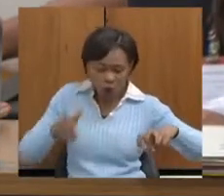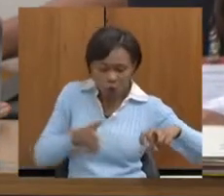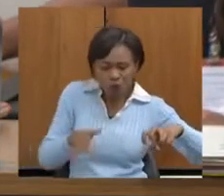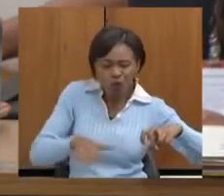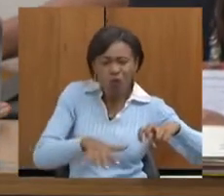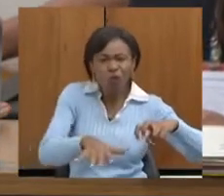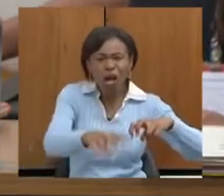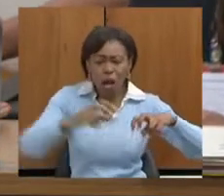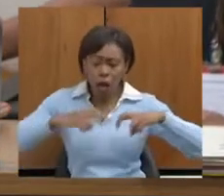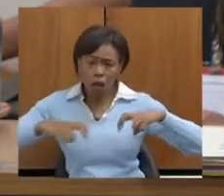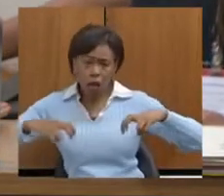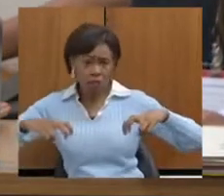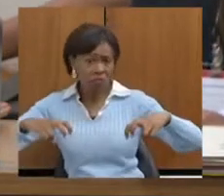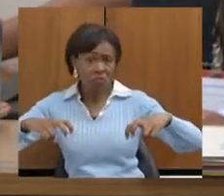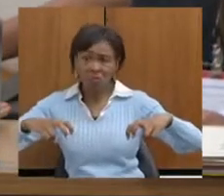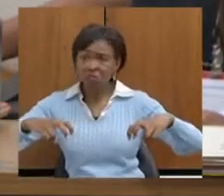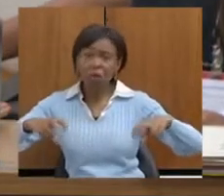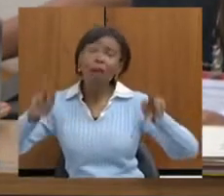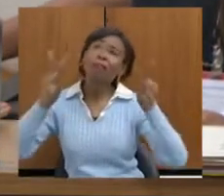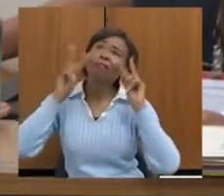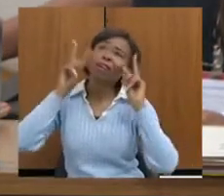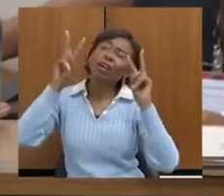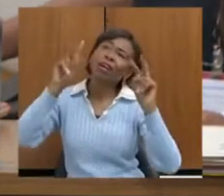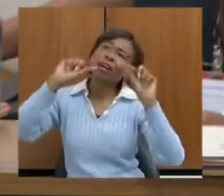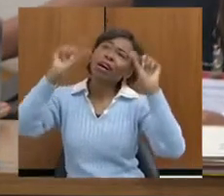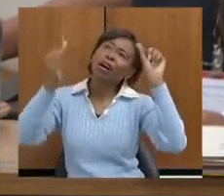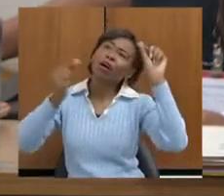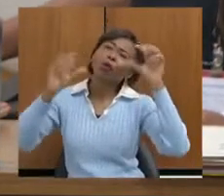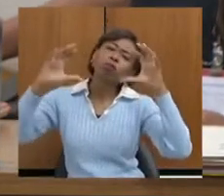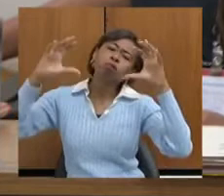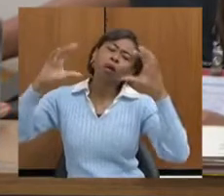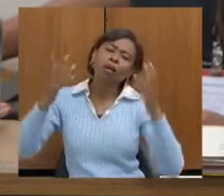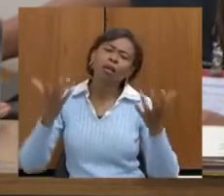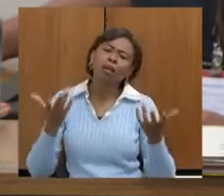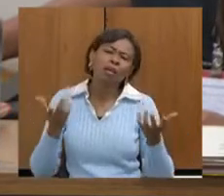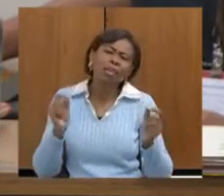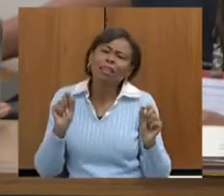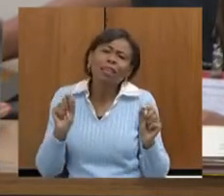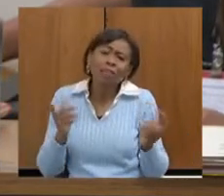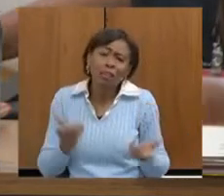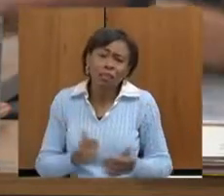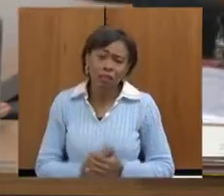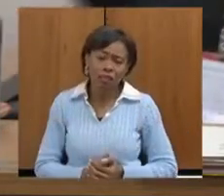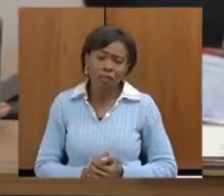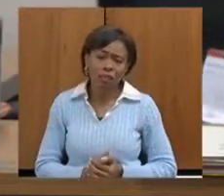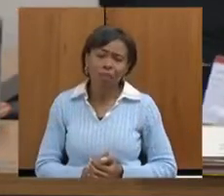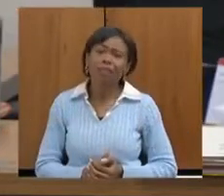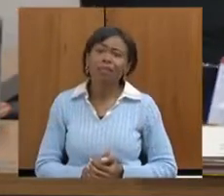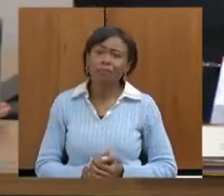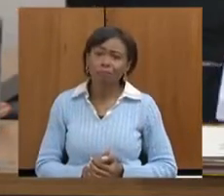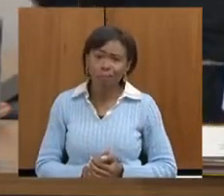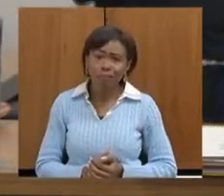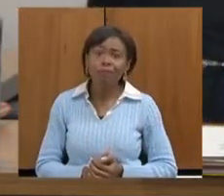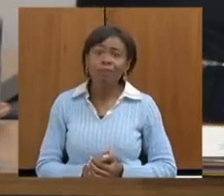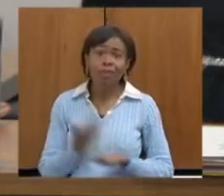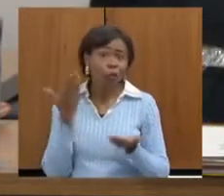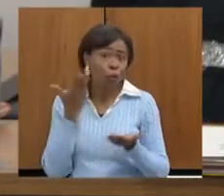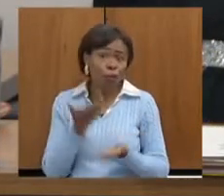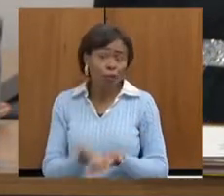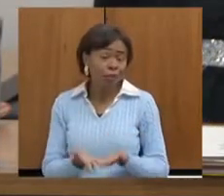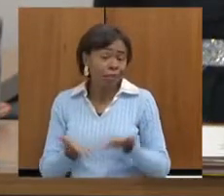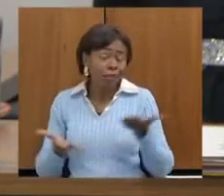dá para ver a lua cheia Olha a dimensão do que foi perdido